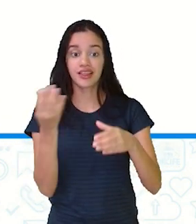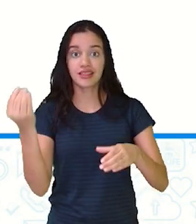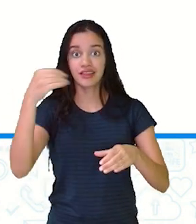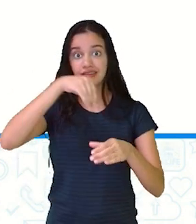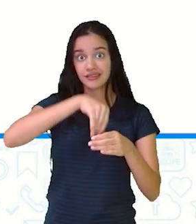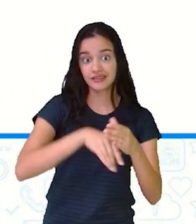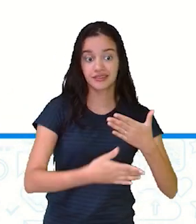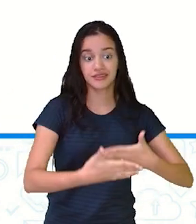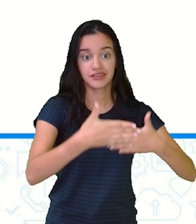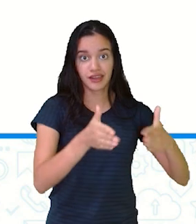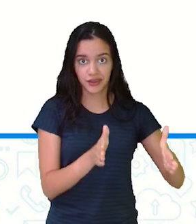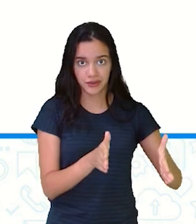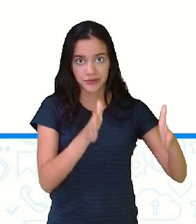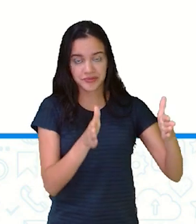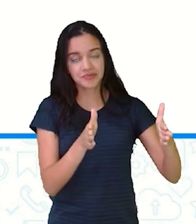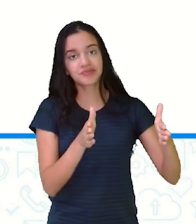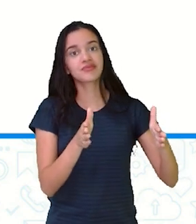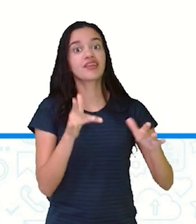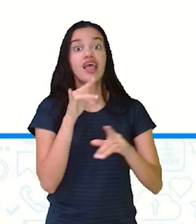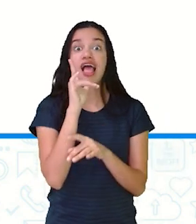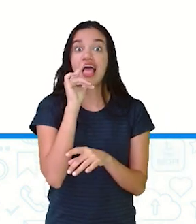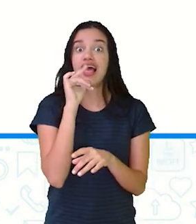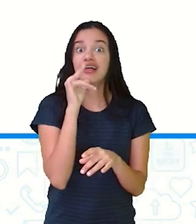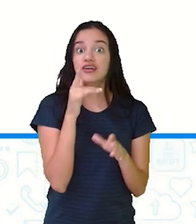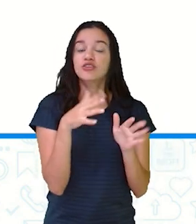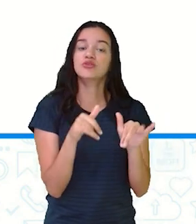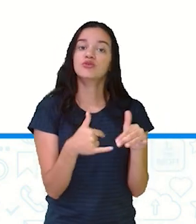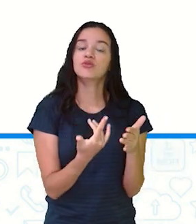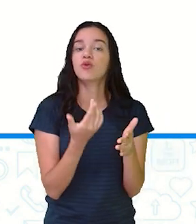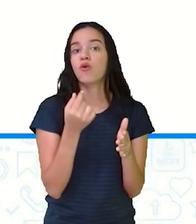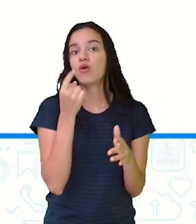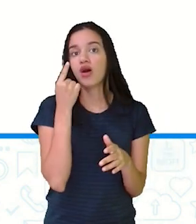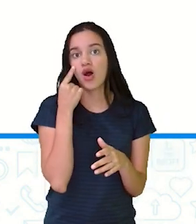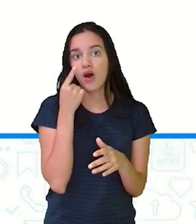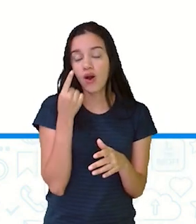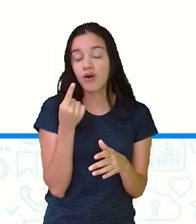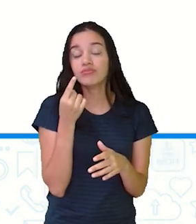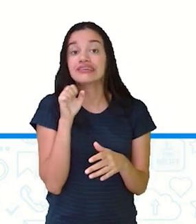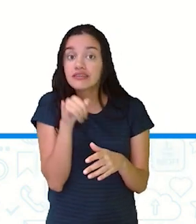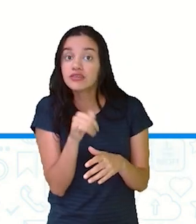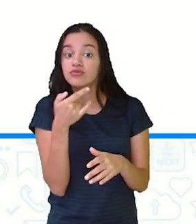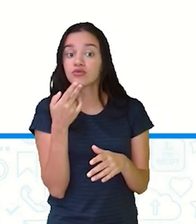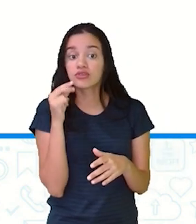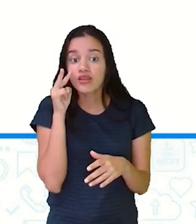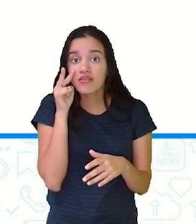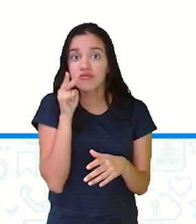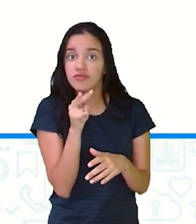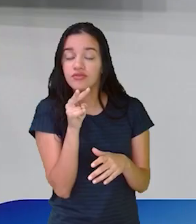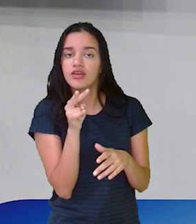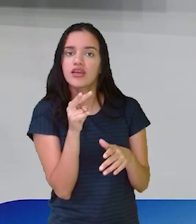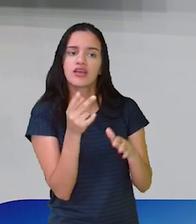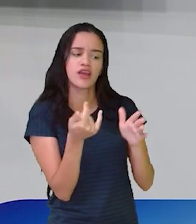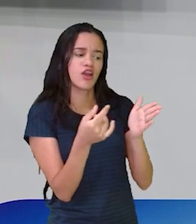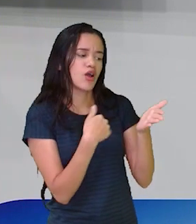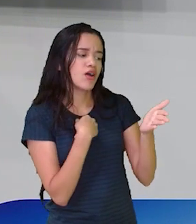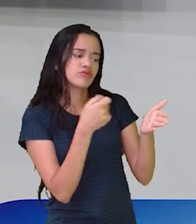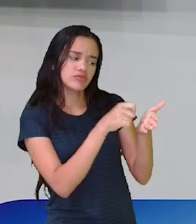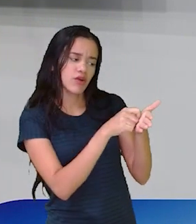na sua conta de água. Se você prestar atenção, na conta de água da sua casa vai estar lá o